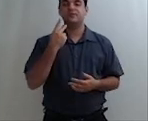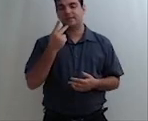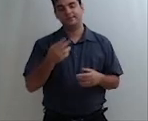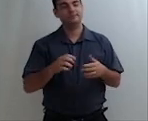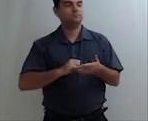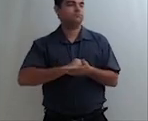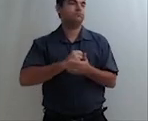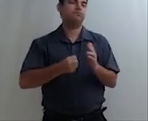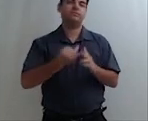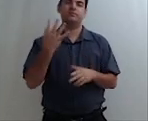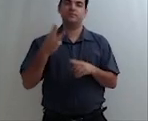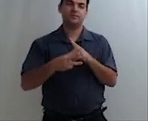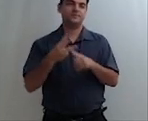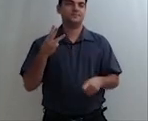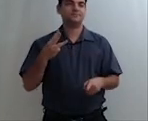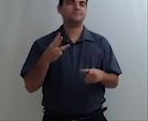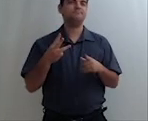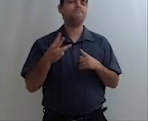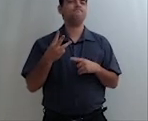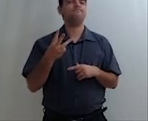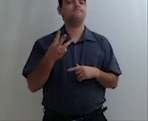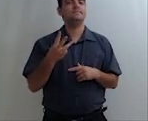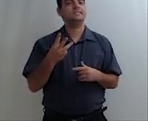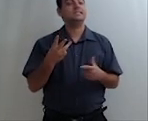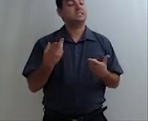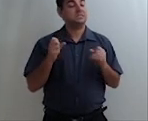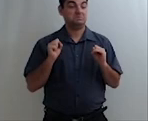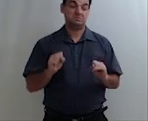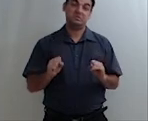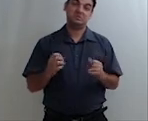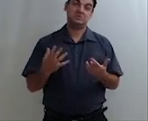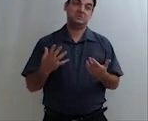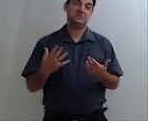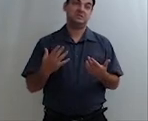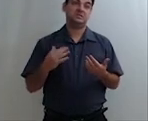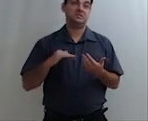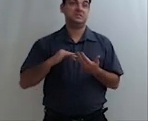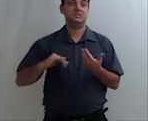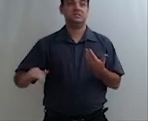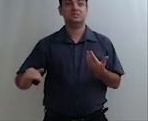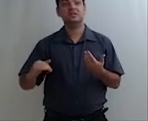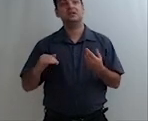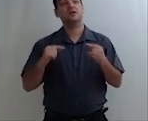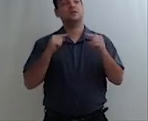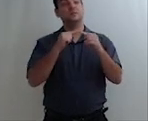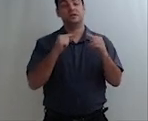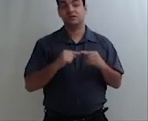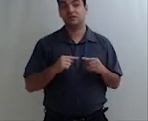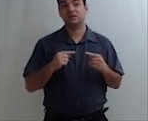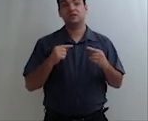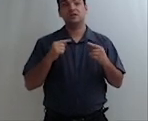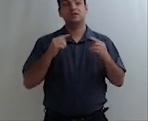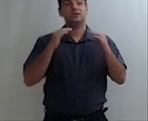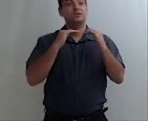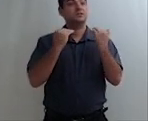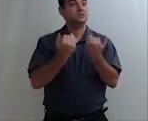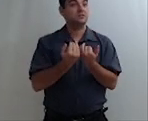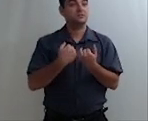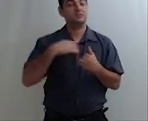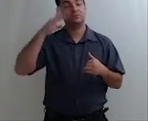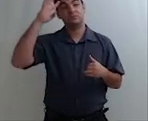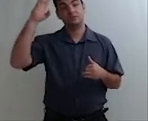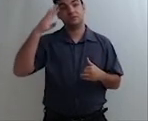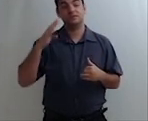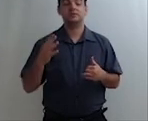três situações em que é possível afastar a aplicação por e simples desse raciocínio e o